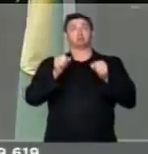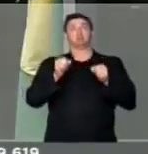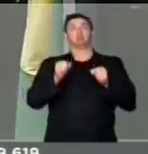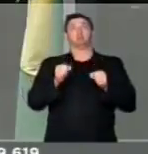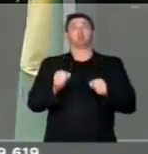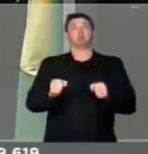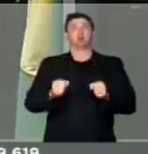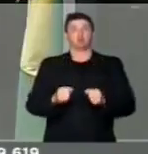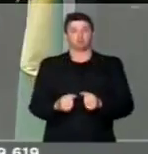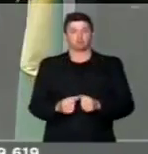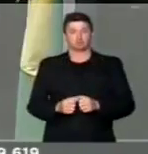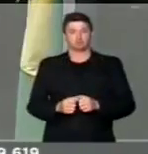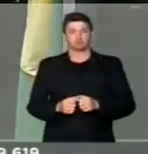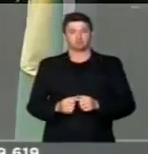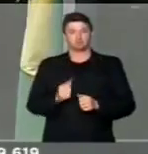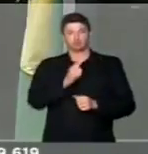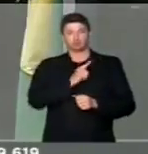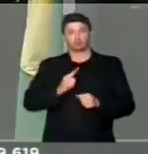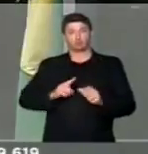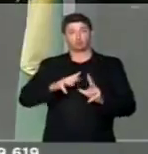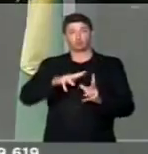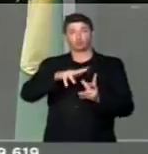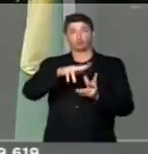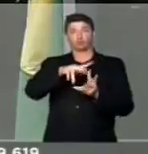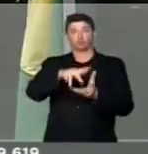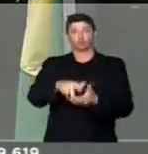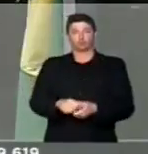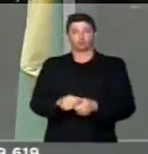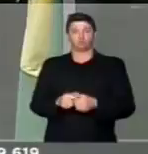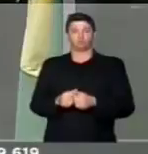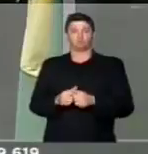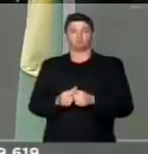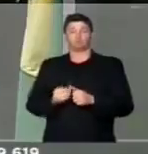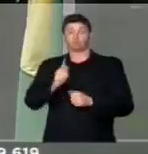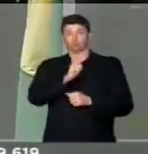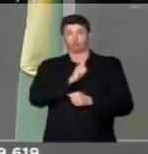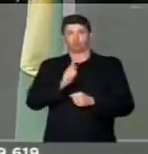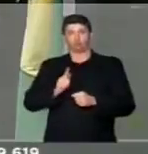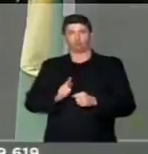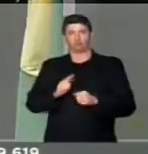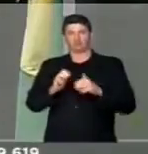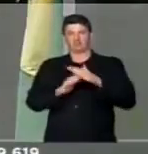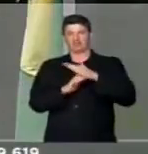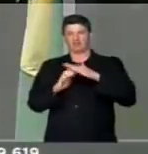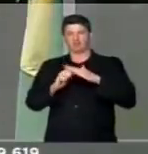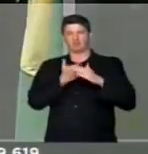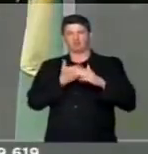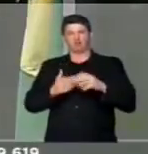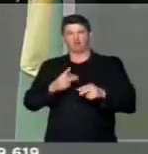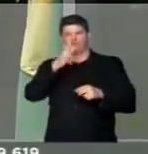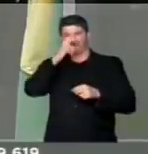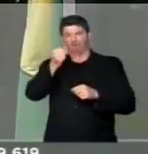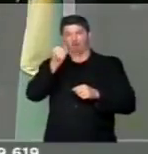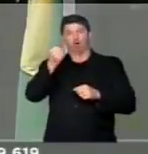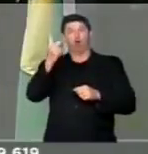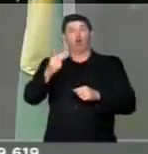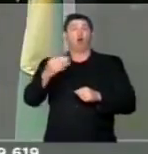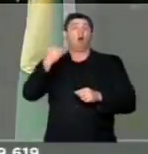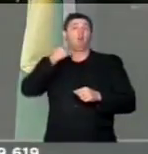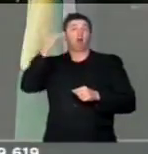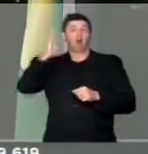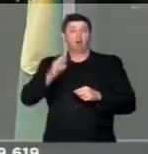governo em todo o mundo, um governo que tem estatais poderosas como Banco do Brasil,